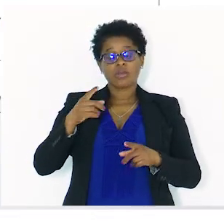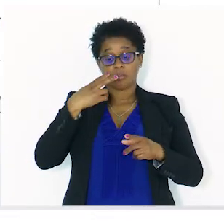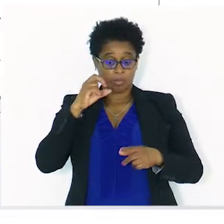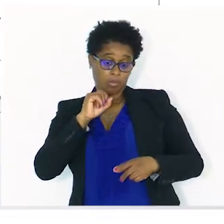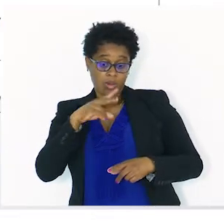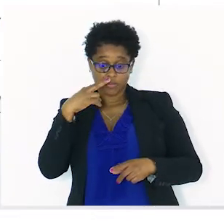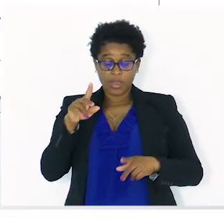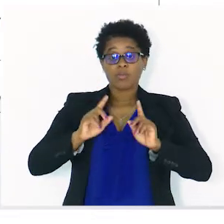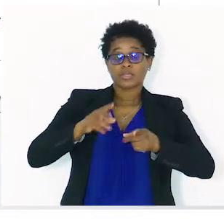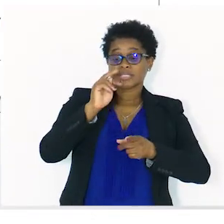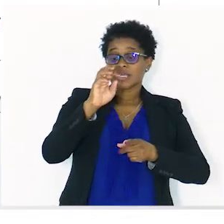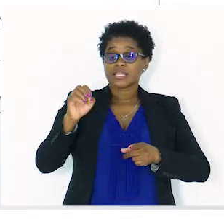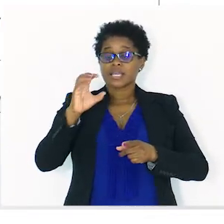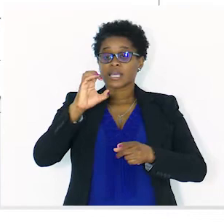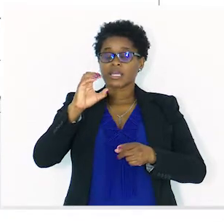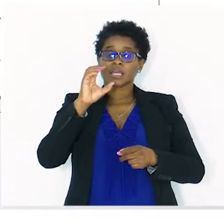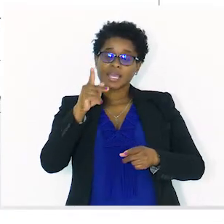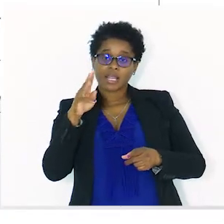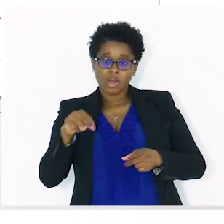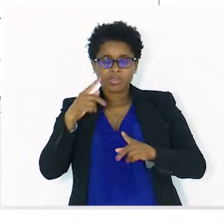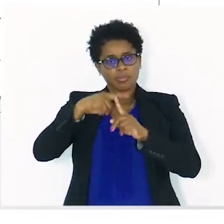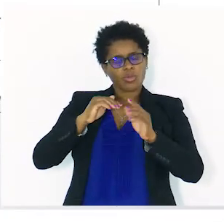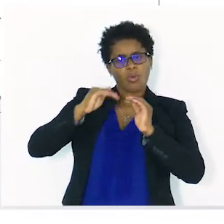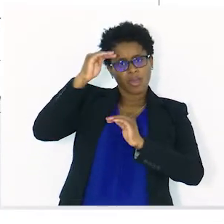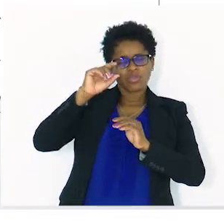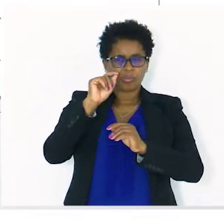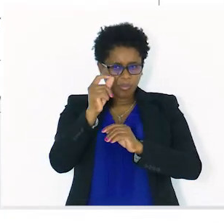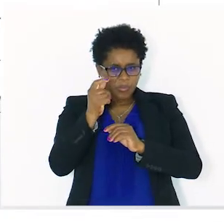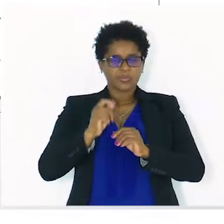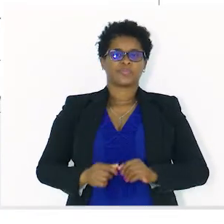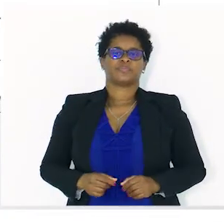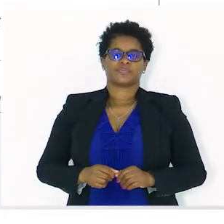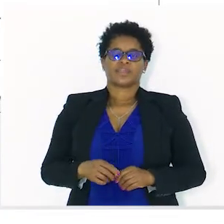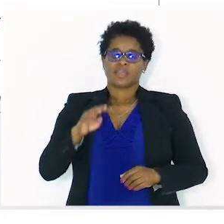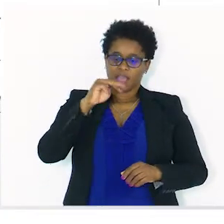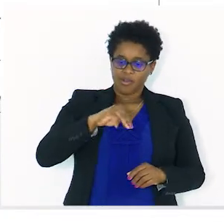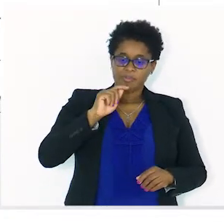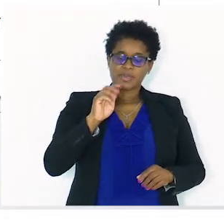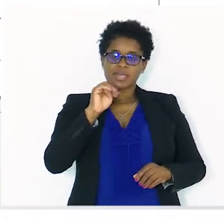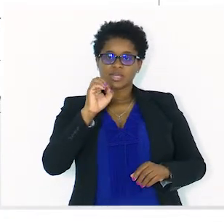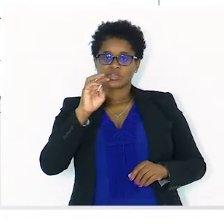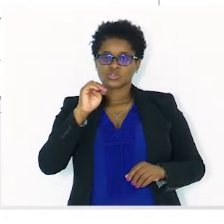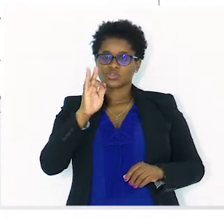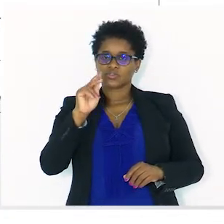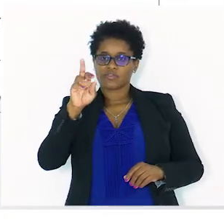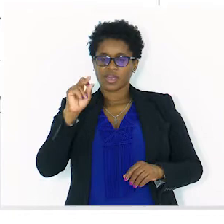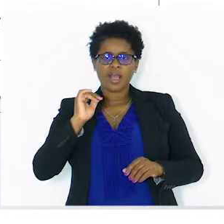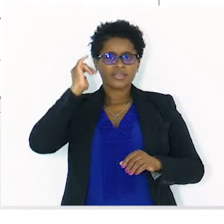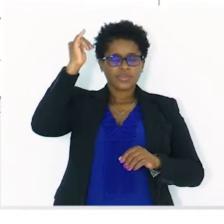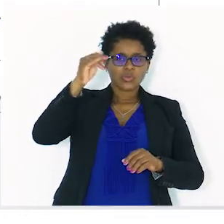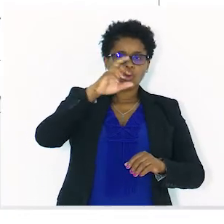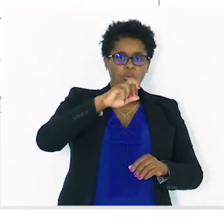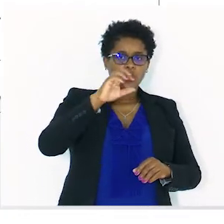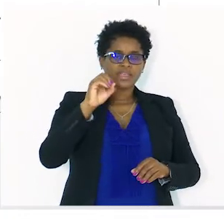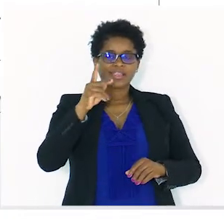km a temperatura aumenta um bocado. Mesosfera, altitude 80